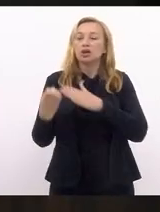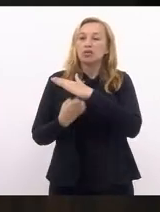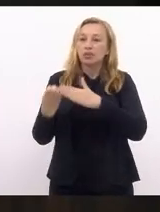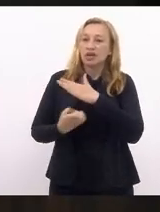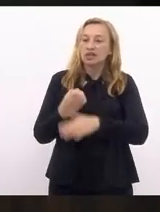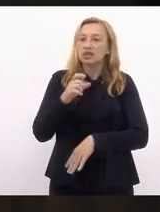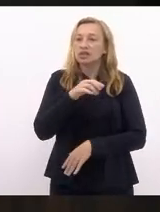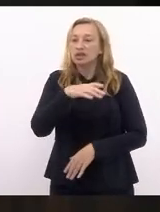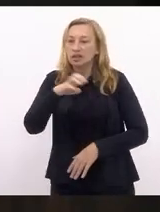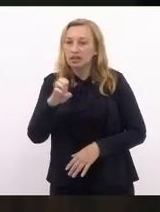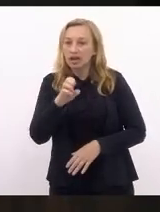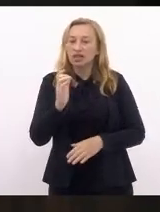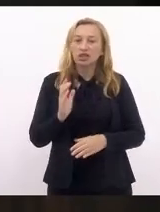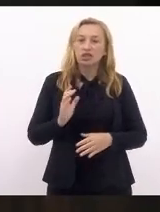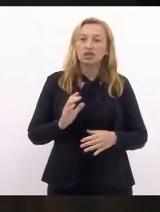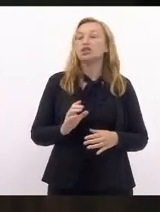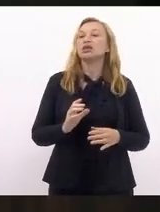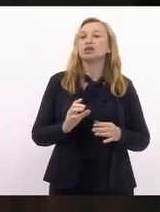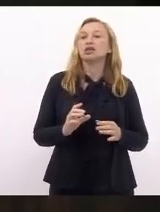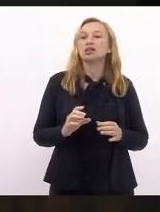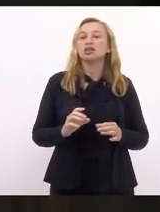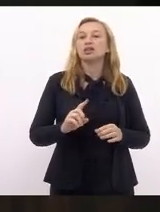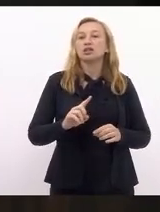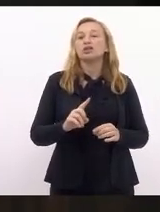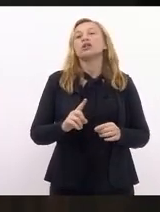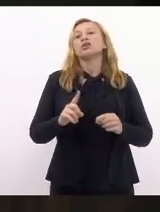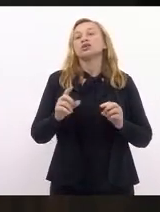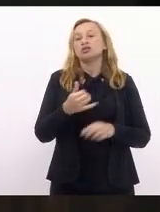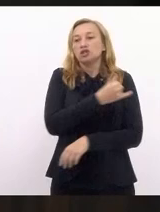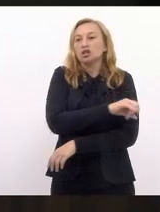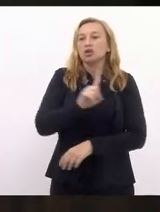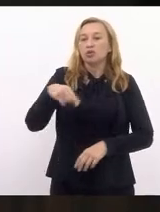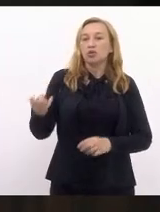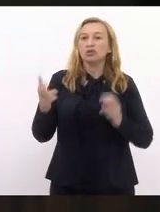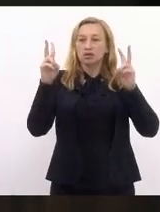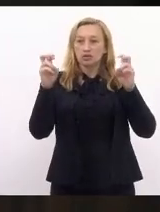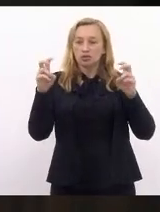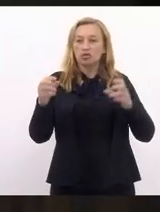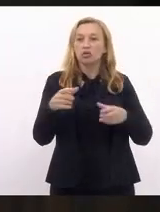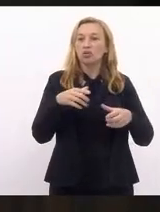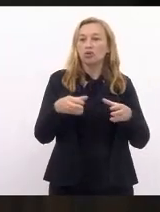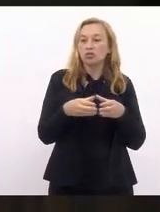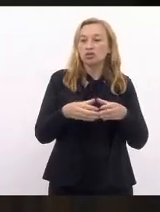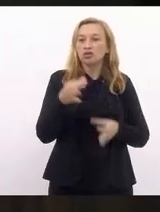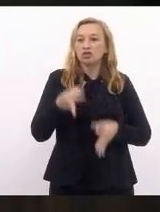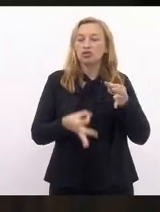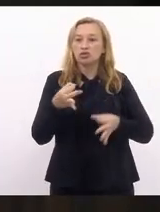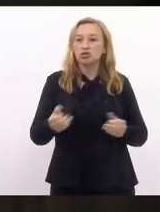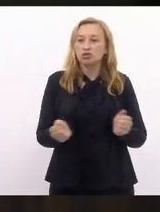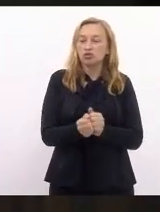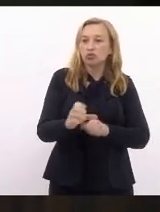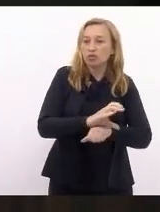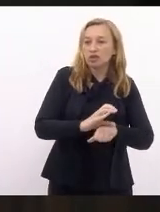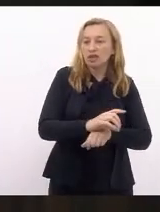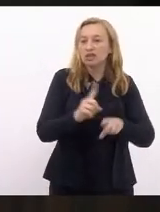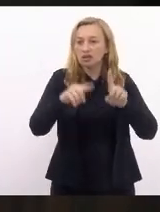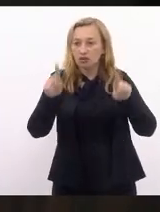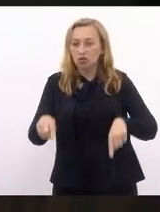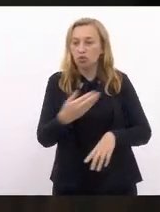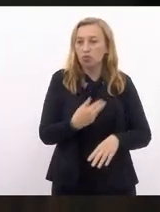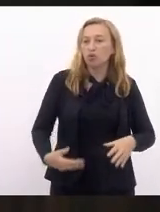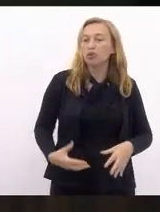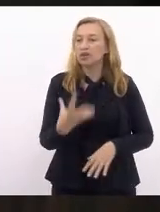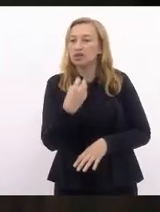Cedae pela administração direta e indireta do Rio de Janeiro e dá outras providências pareceres da comissão de concessão desse pela condicionalidade servidor de público